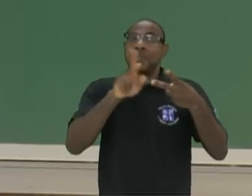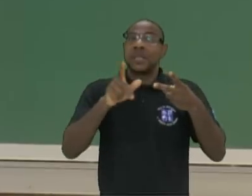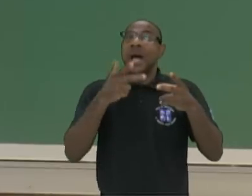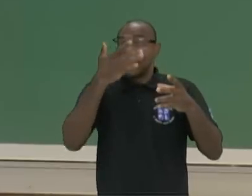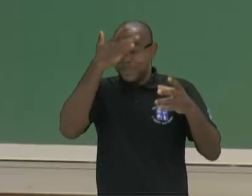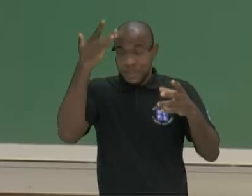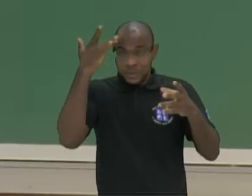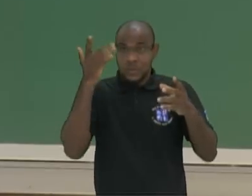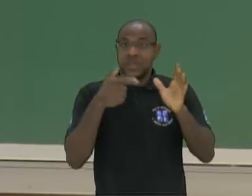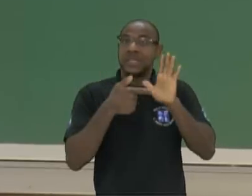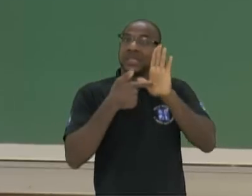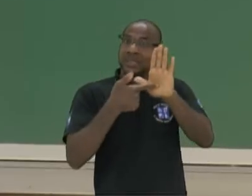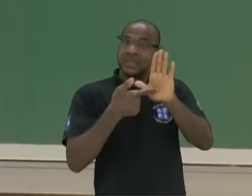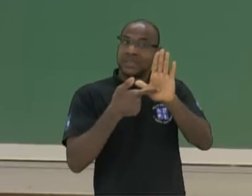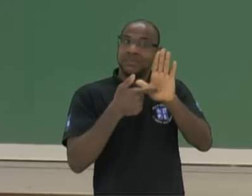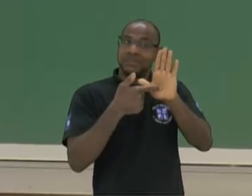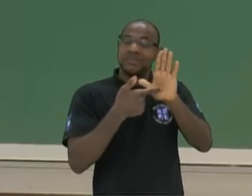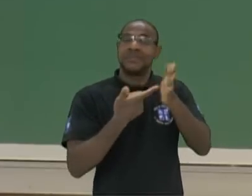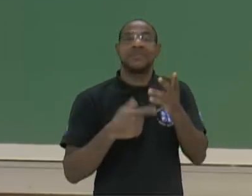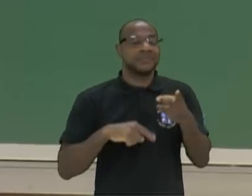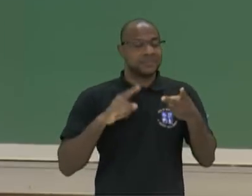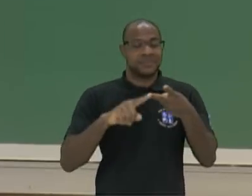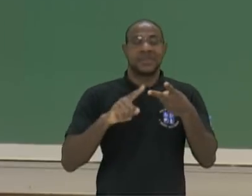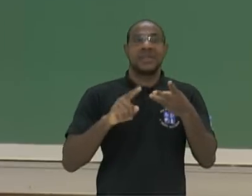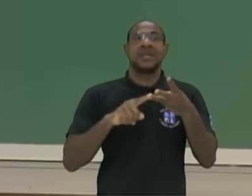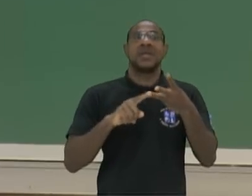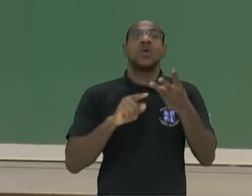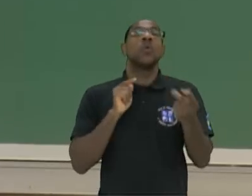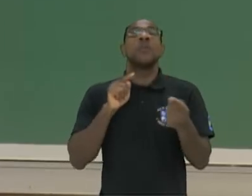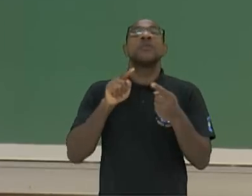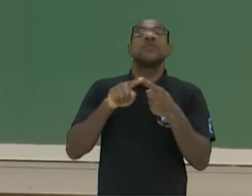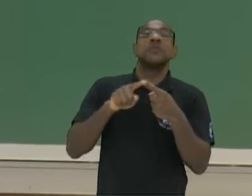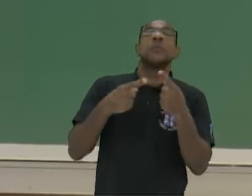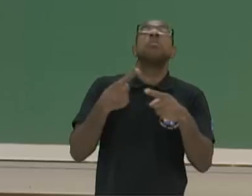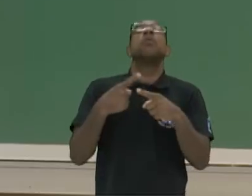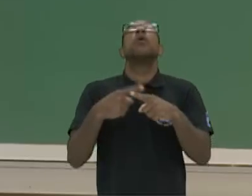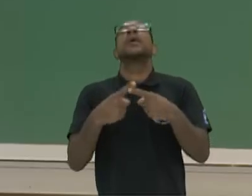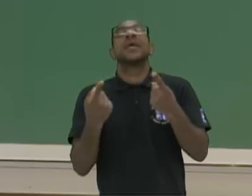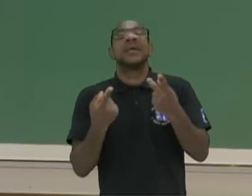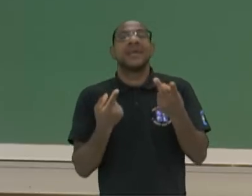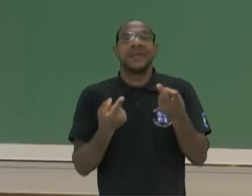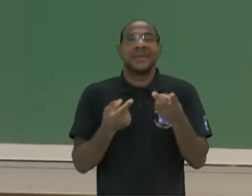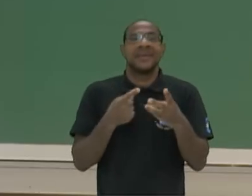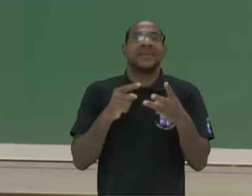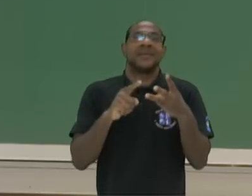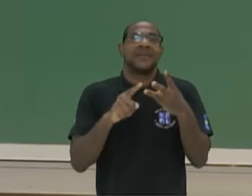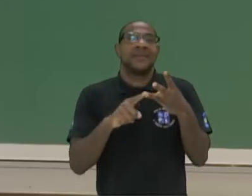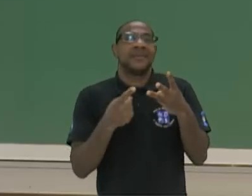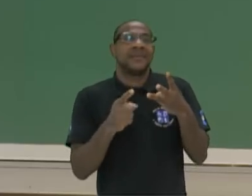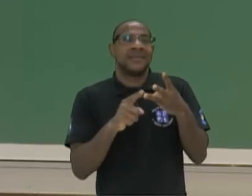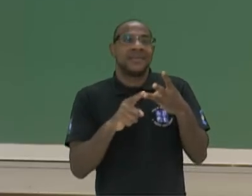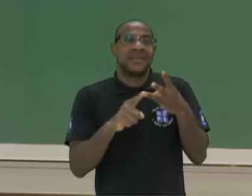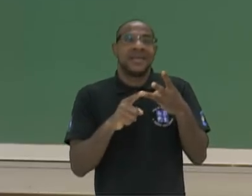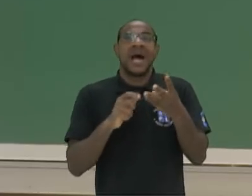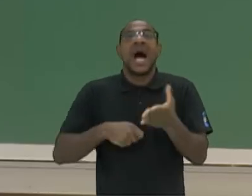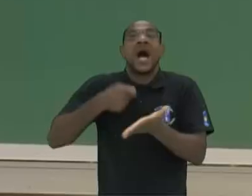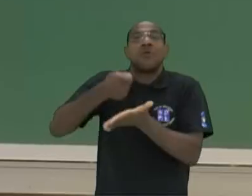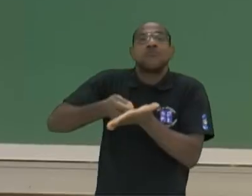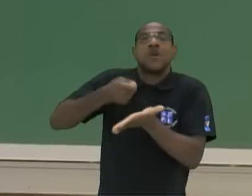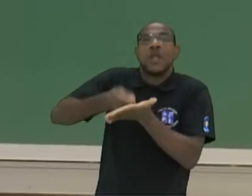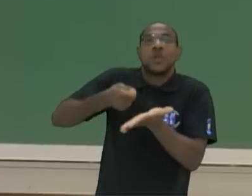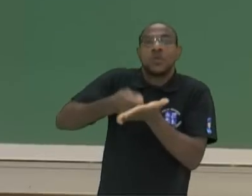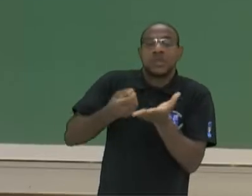a apresentação dos motivos para a reivindicação, a reivindicação propriamente dita, colocada